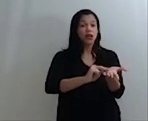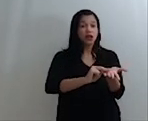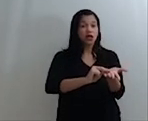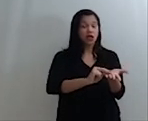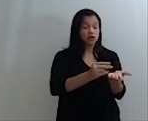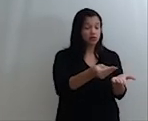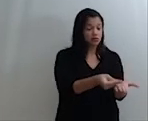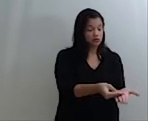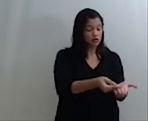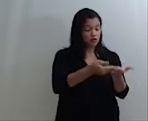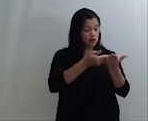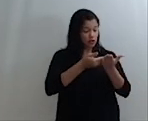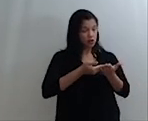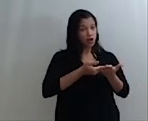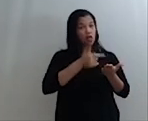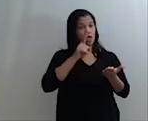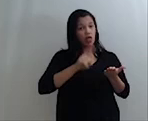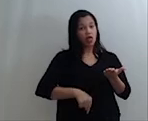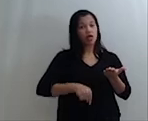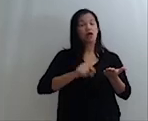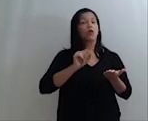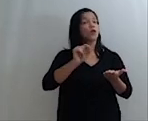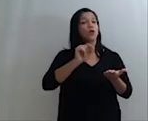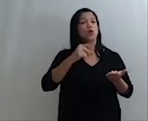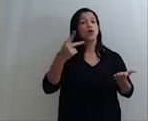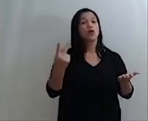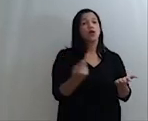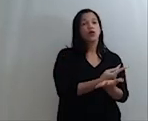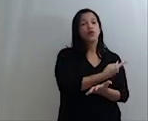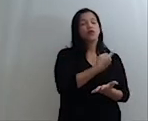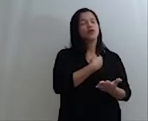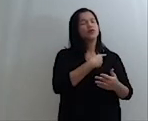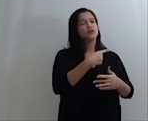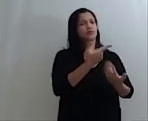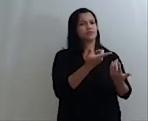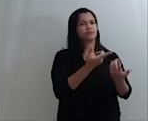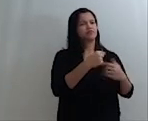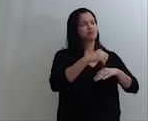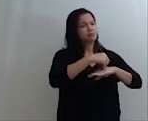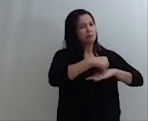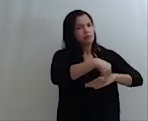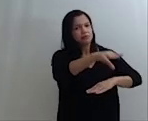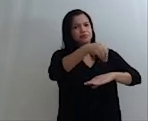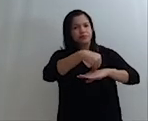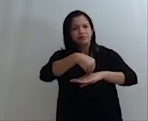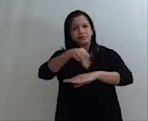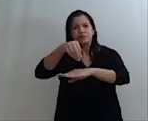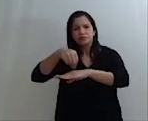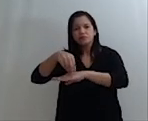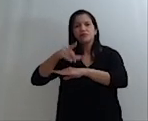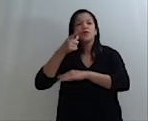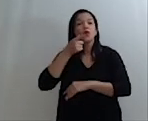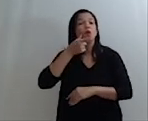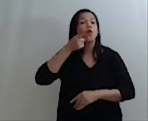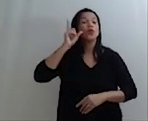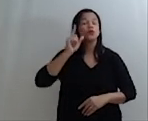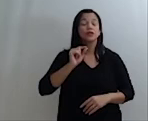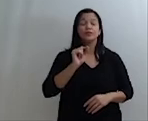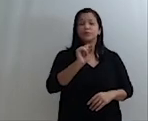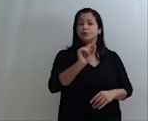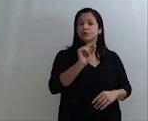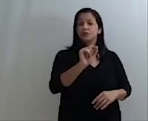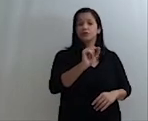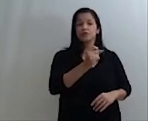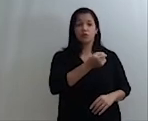brevíssimo memorial Eh que que circulamos que encaminhamos aos gabinetes na data de ontem é um número do